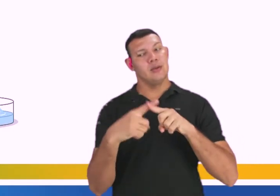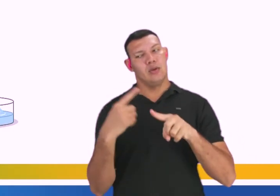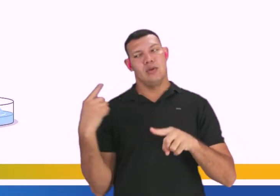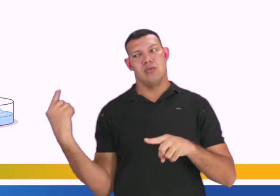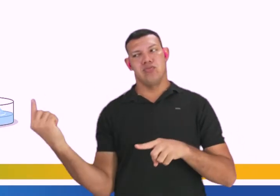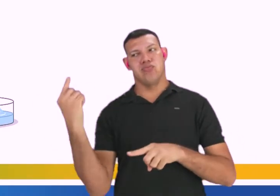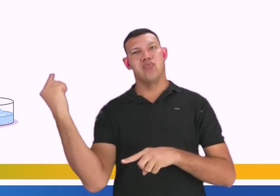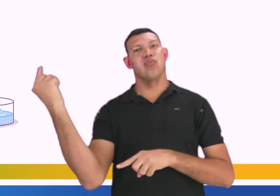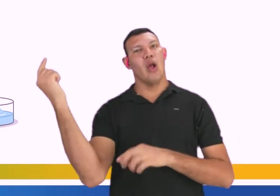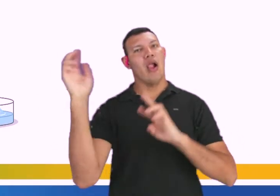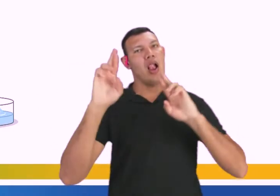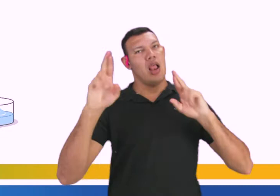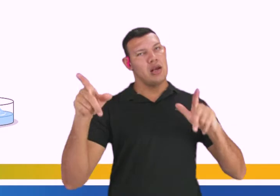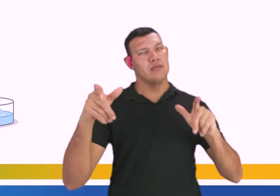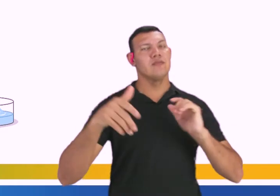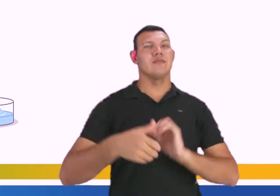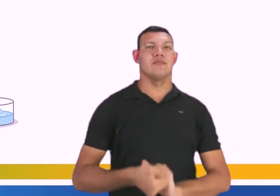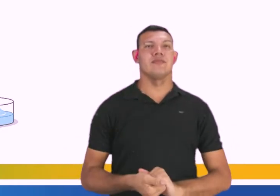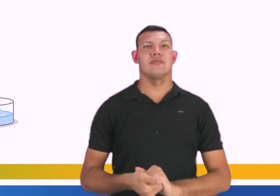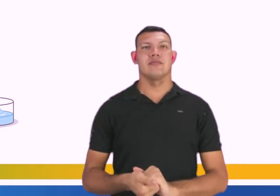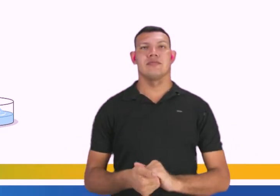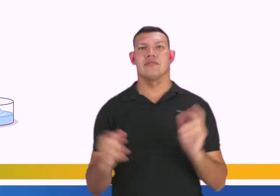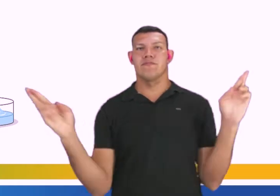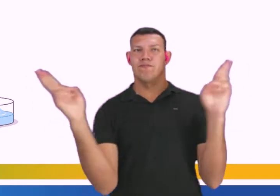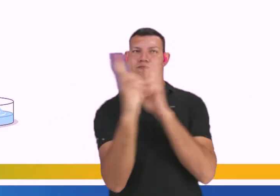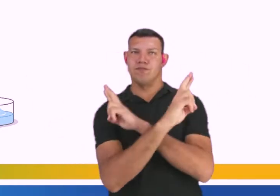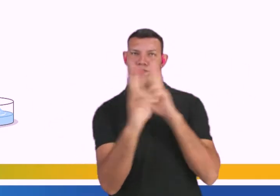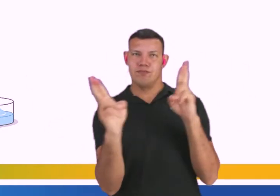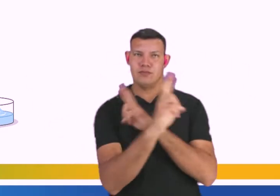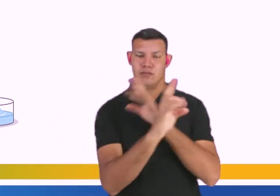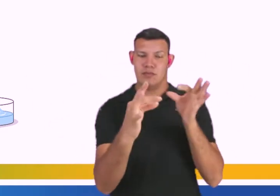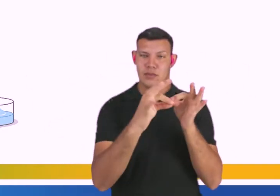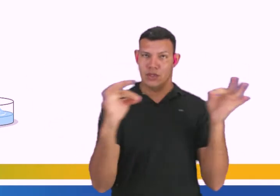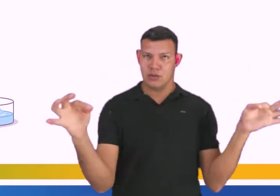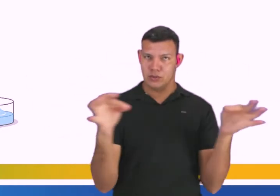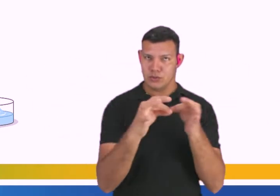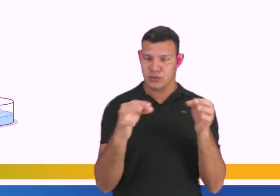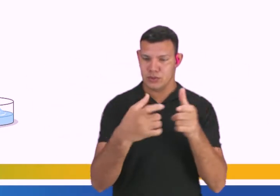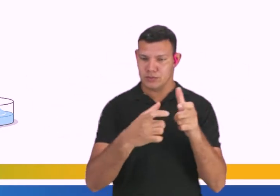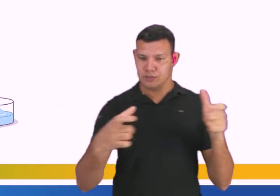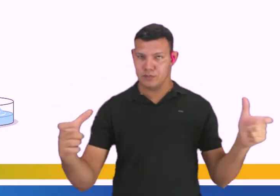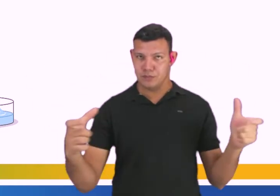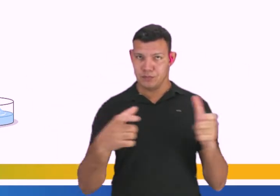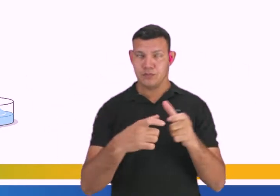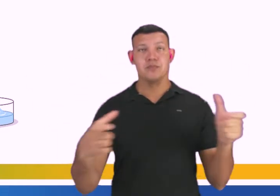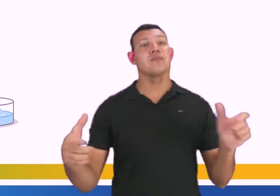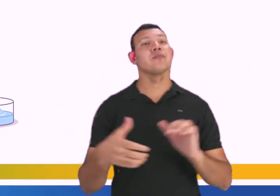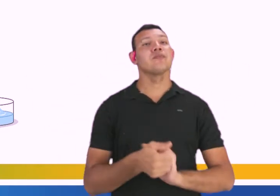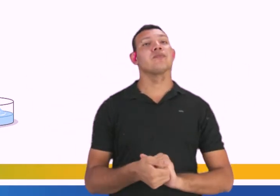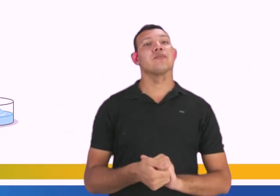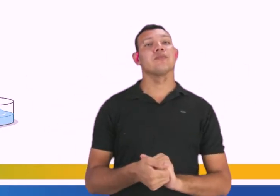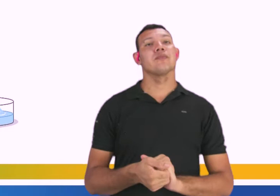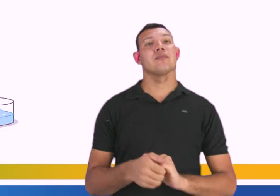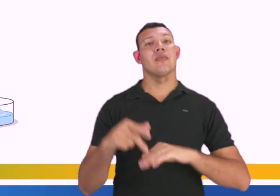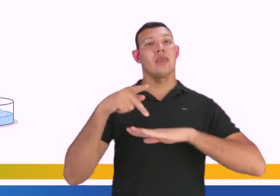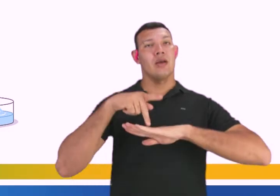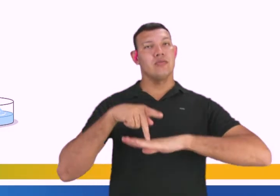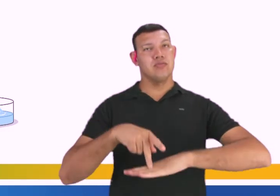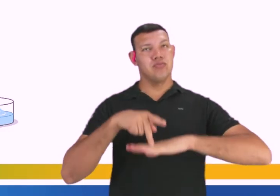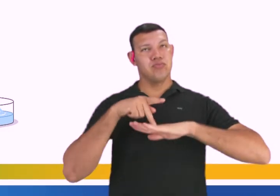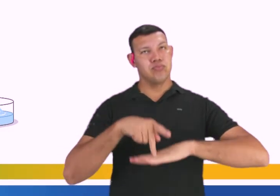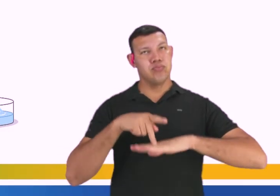E aí, relacionando essas grandezas, nós temos a equação, chamada de equação da hidrostática. Então, essa pressão